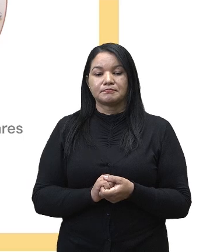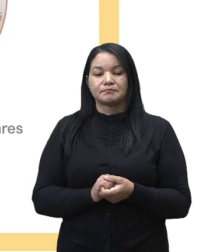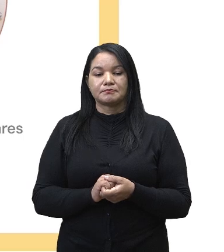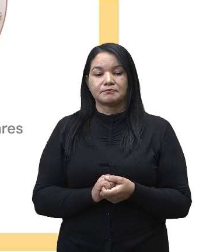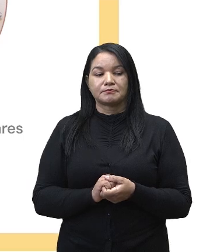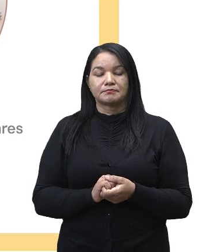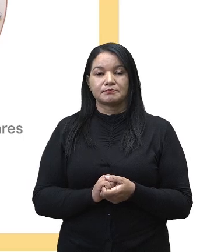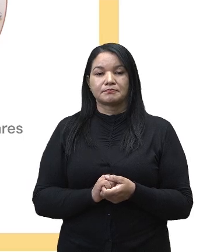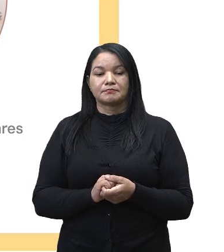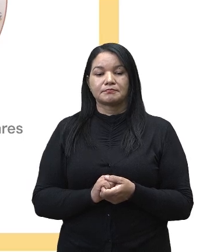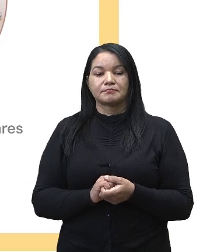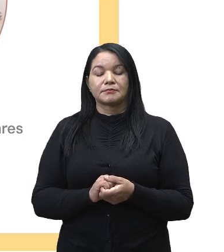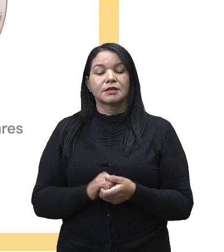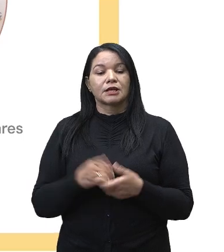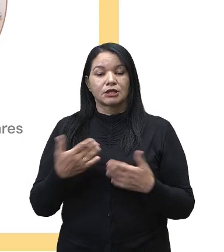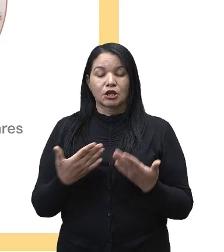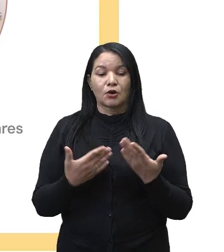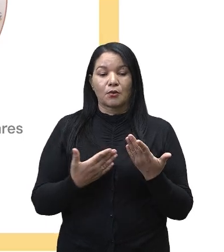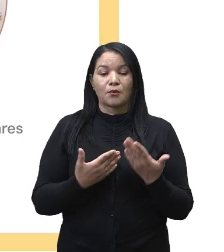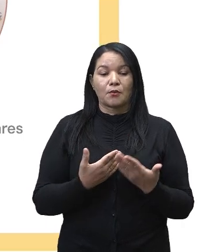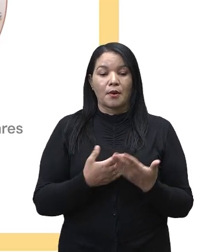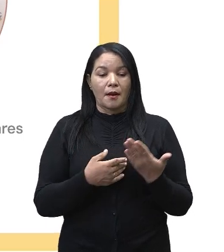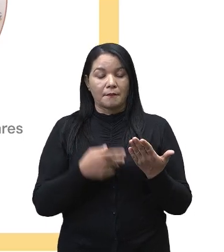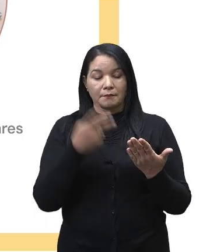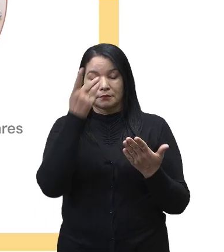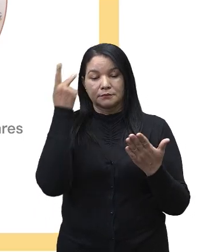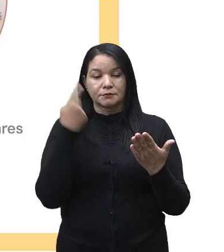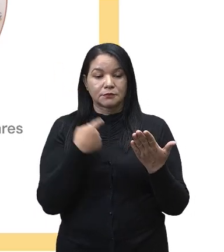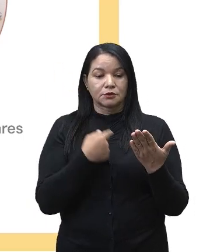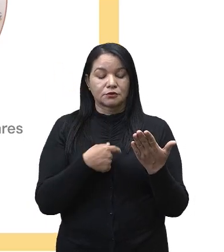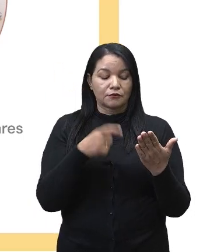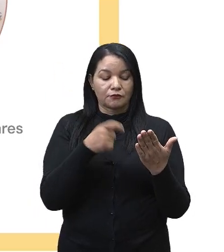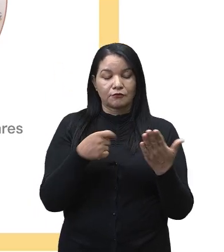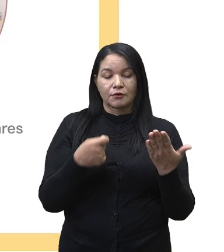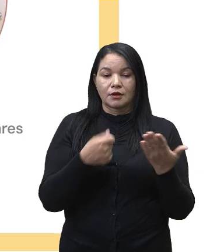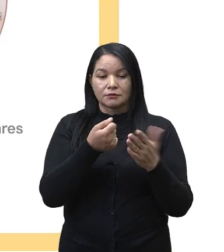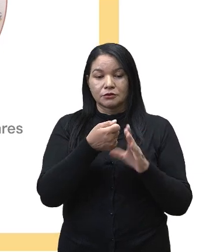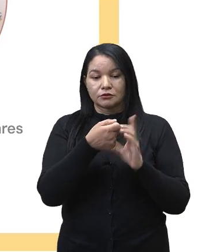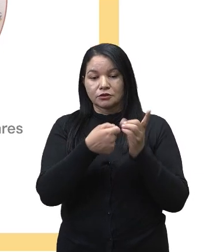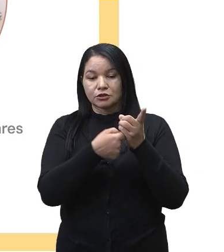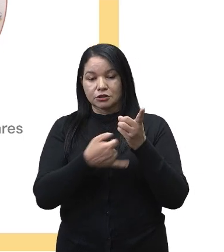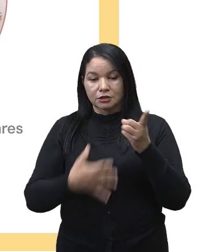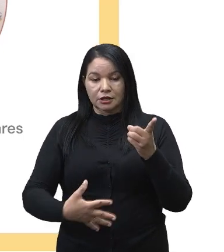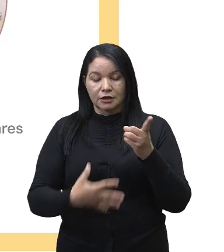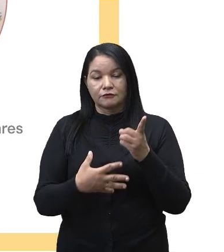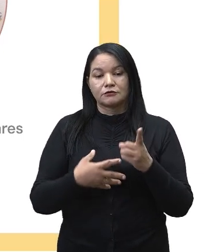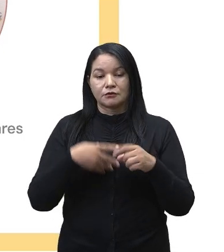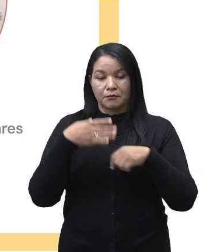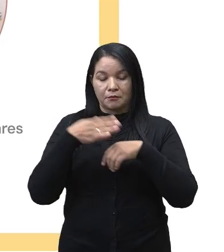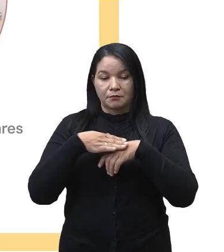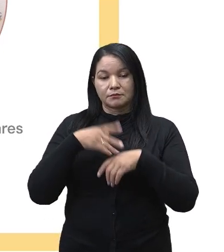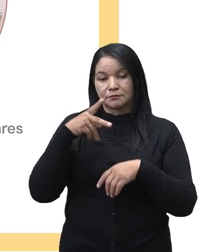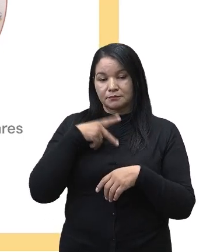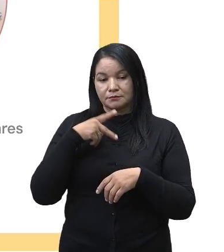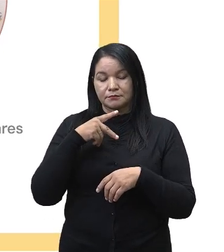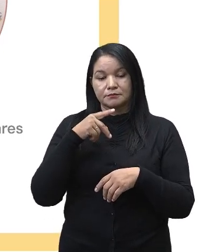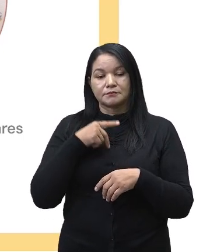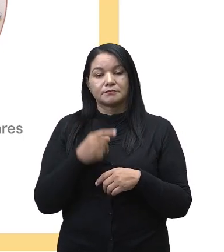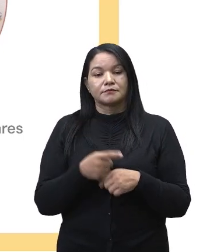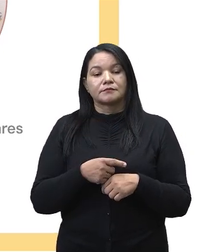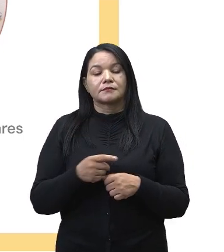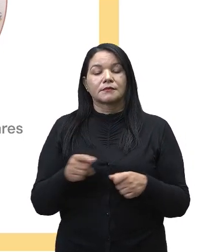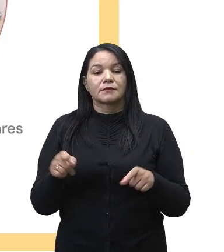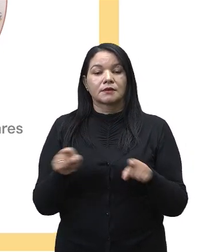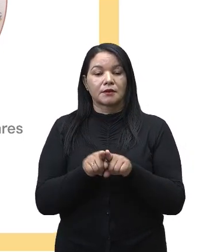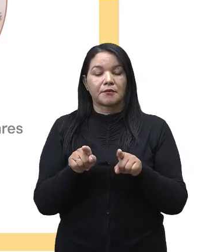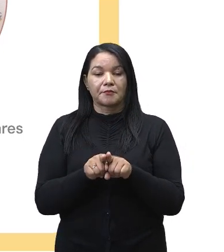gente descreve, né, a nós mesmos. Então, nós temos aí toda